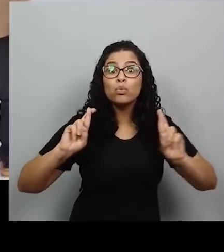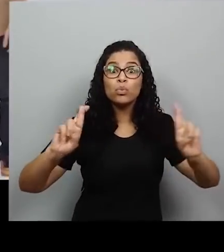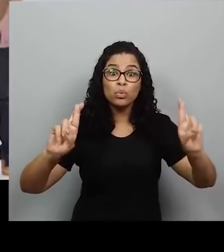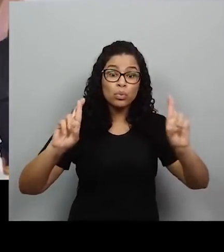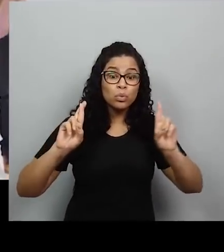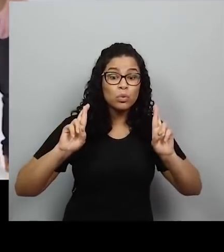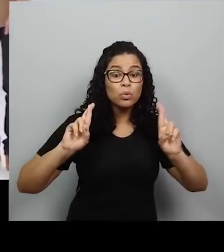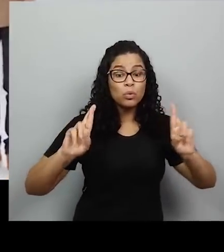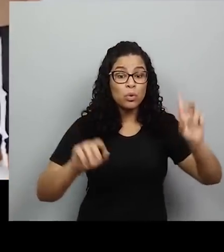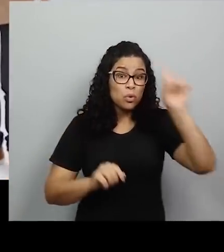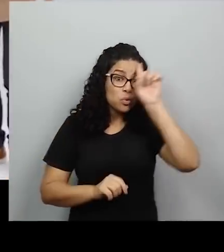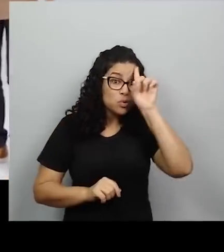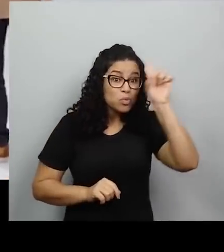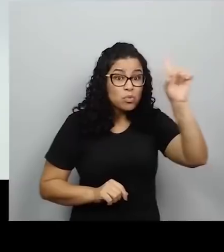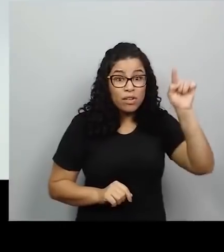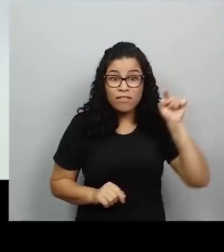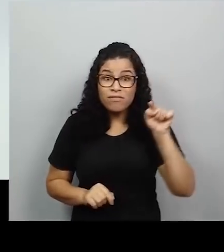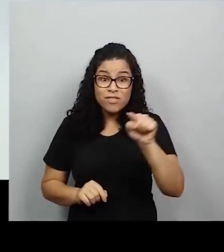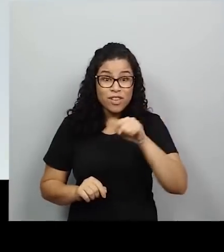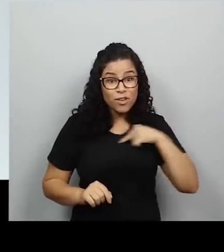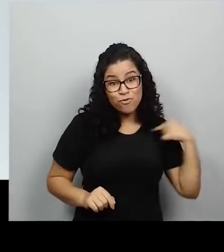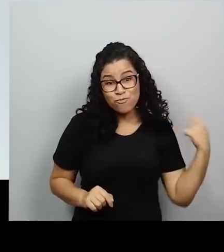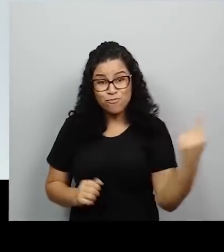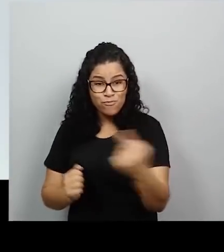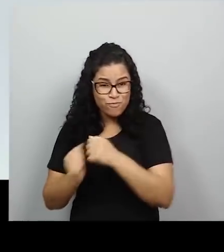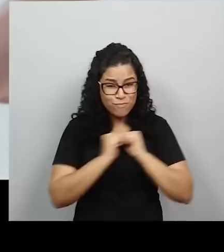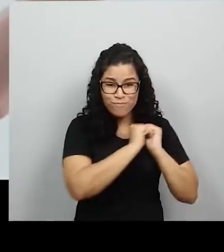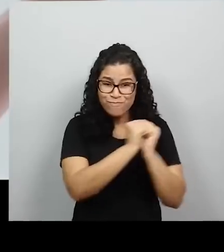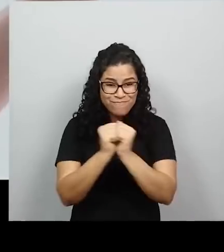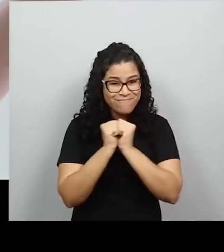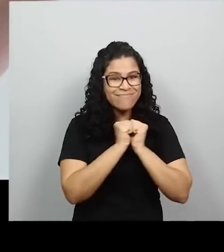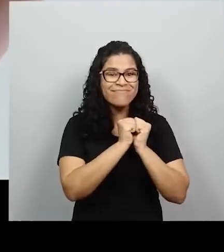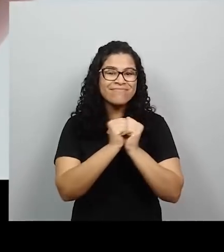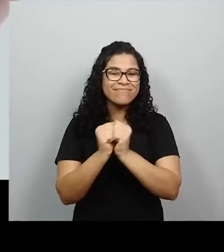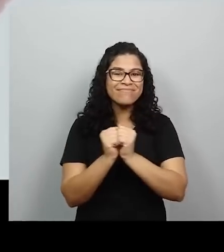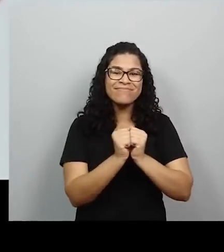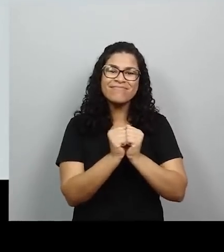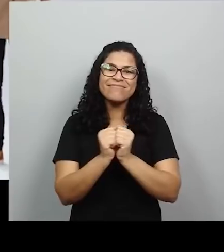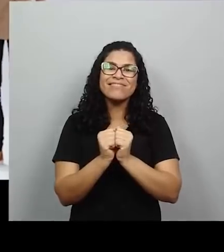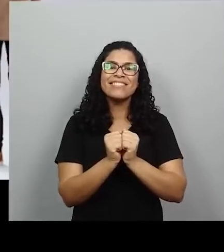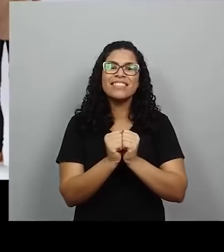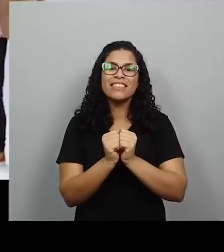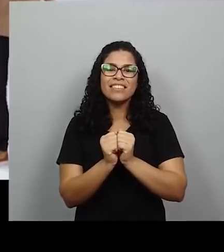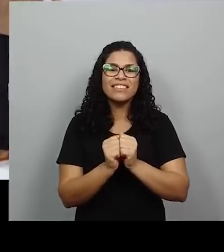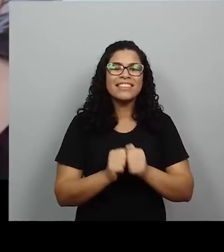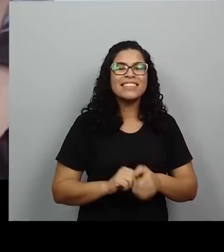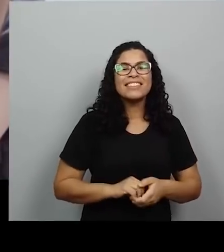I hope someday you'll join us,